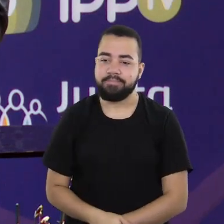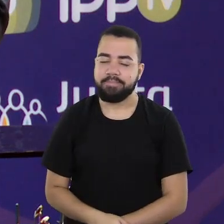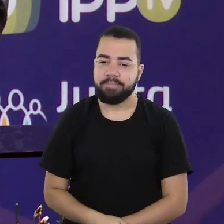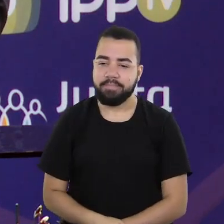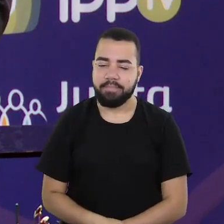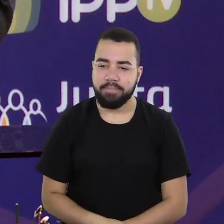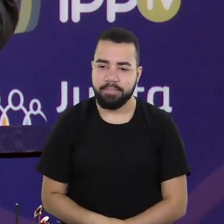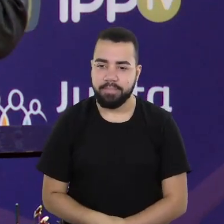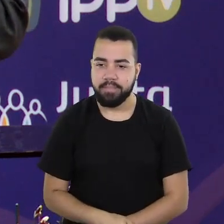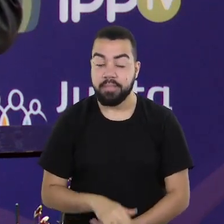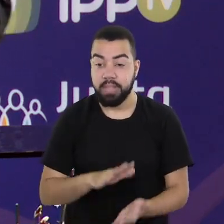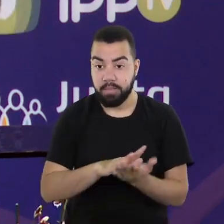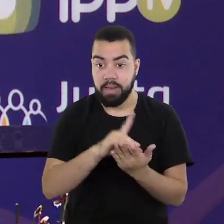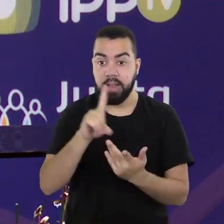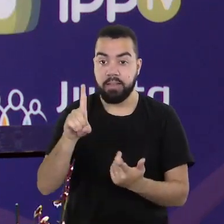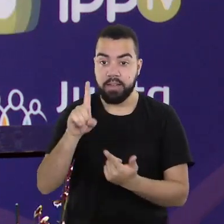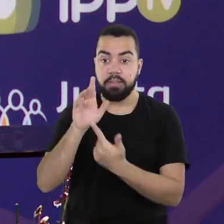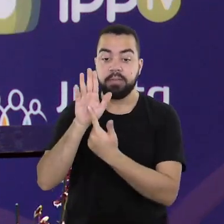Diz o texto sagrado